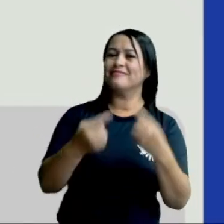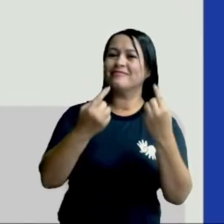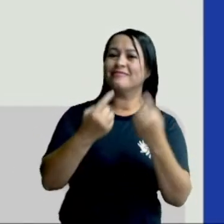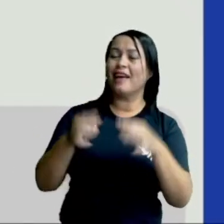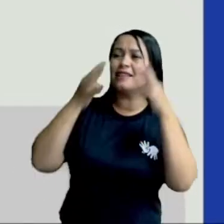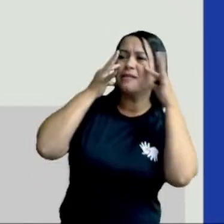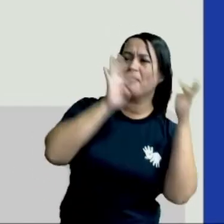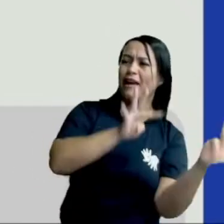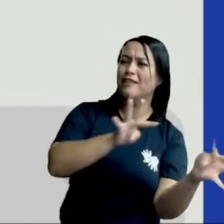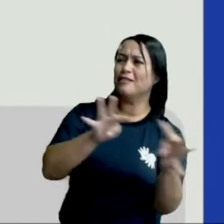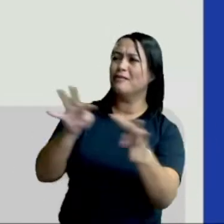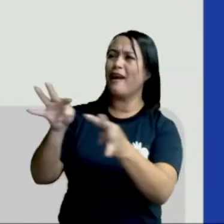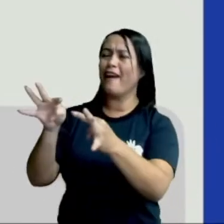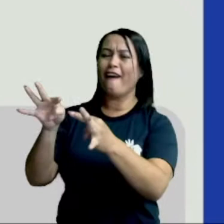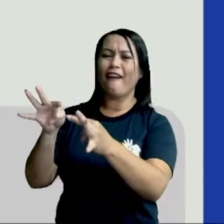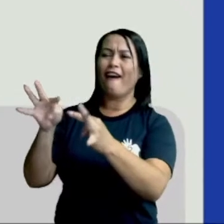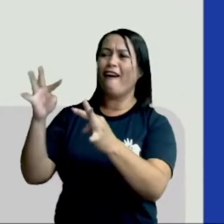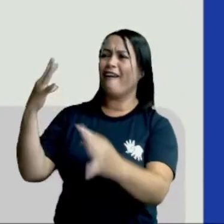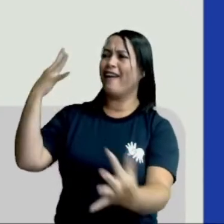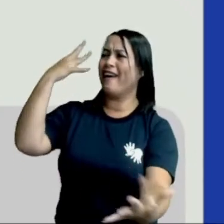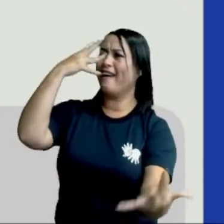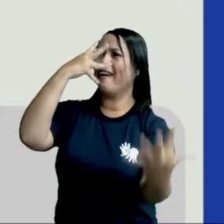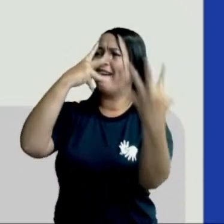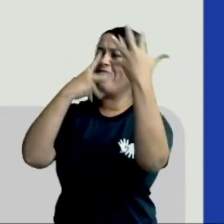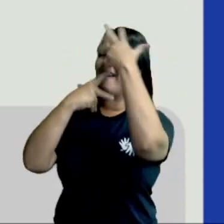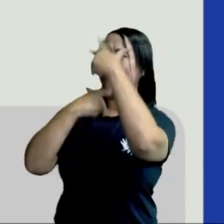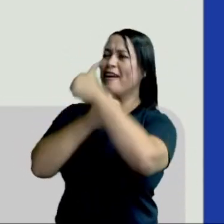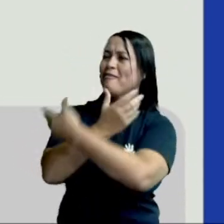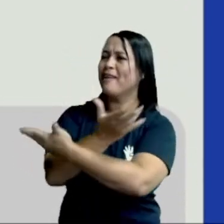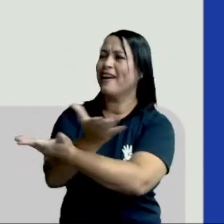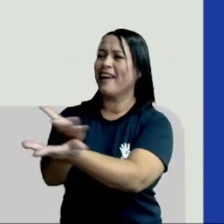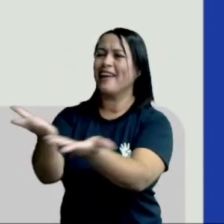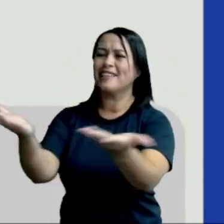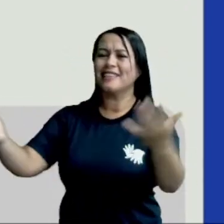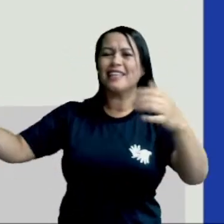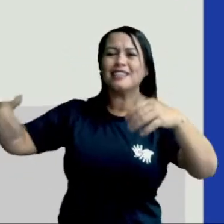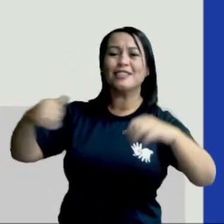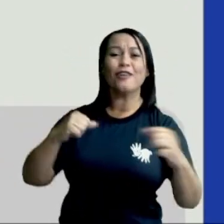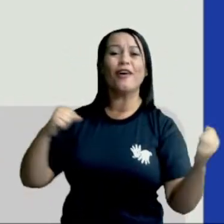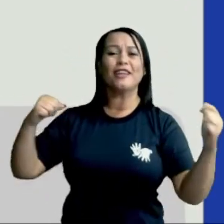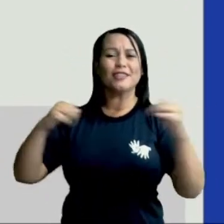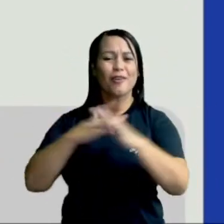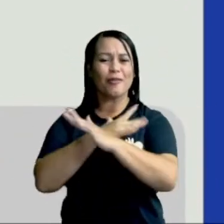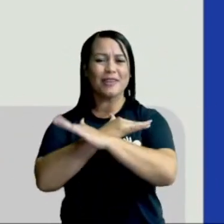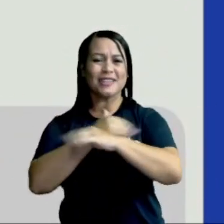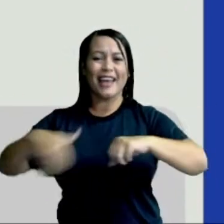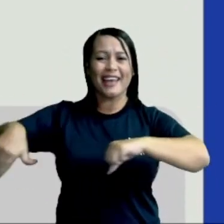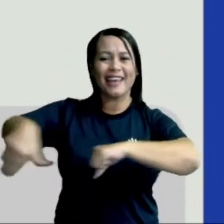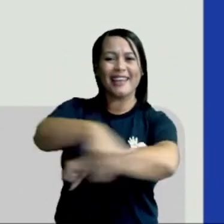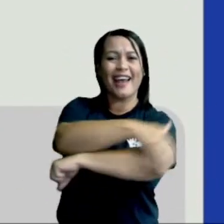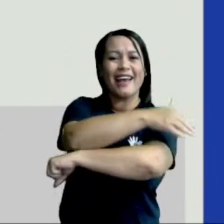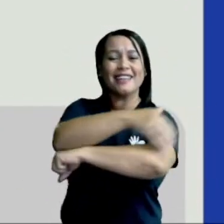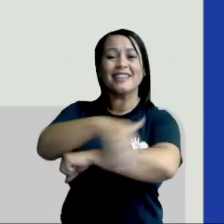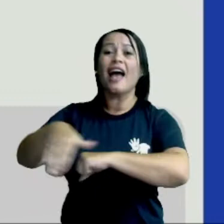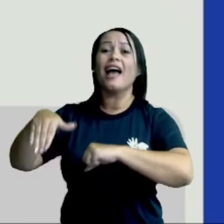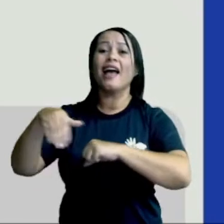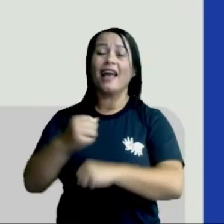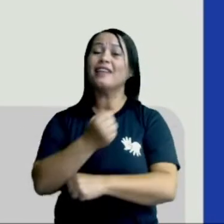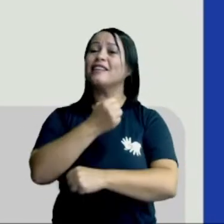Entre as tuas irmãs de maior glória, apareces risonha e